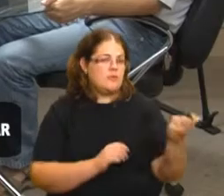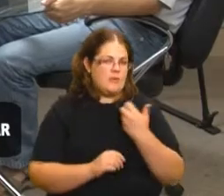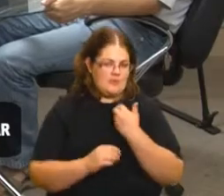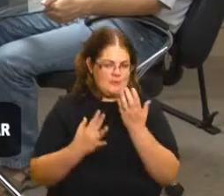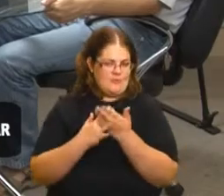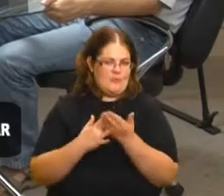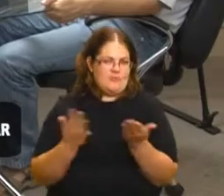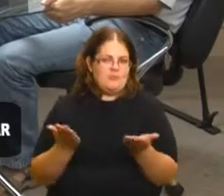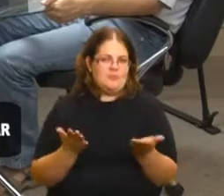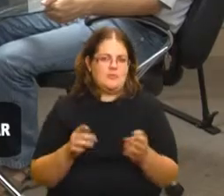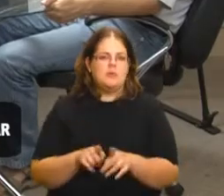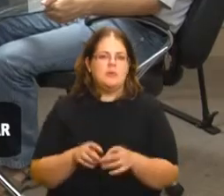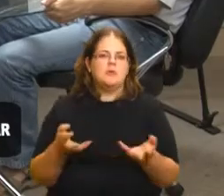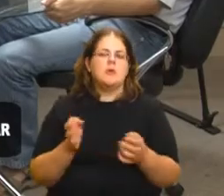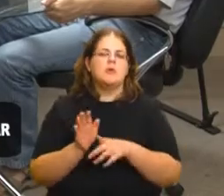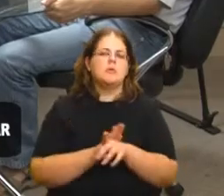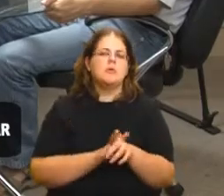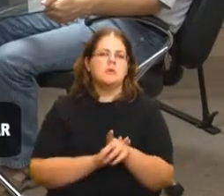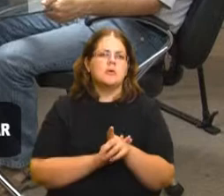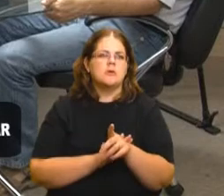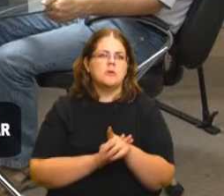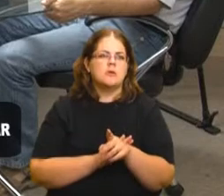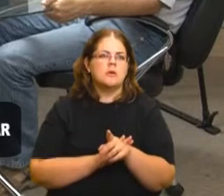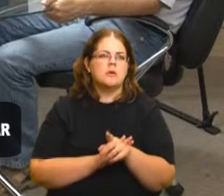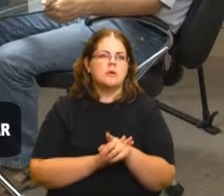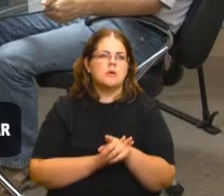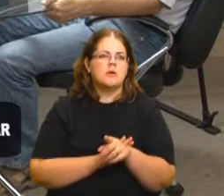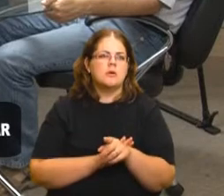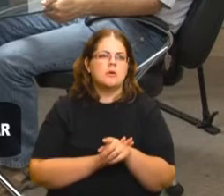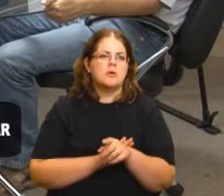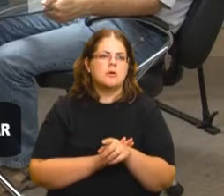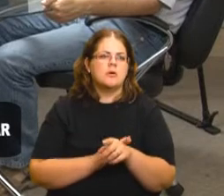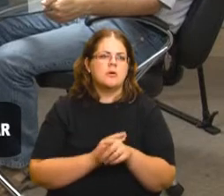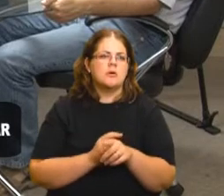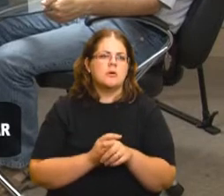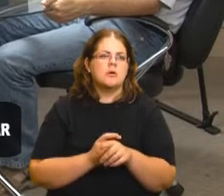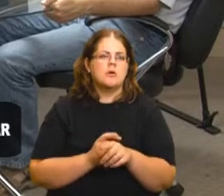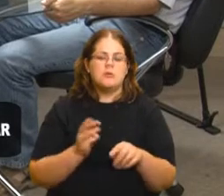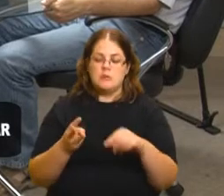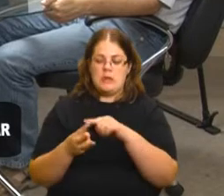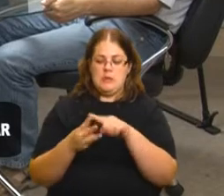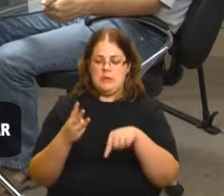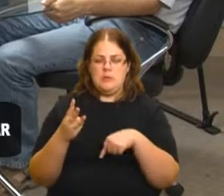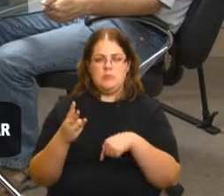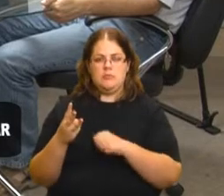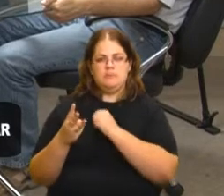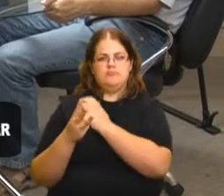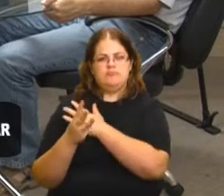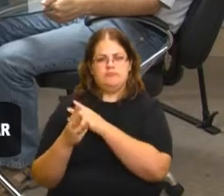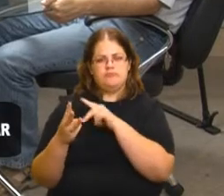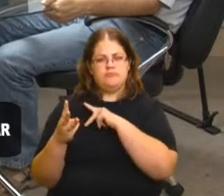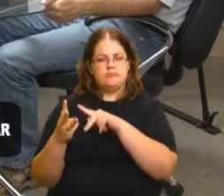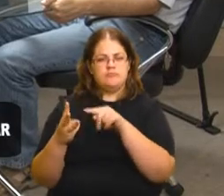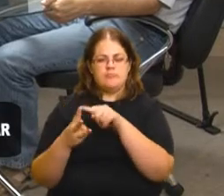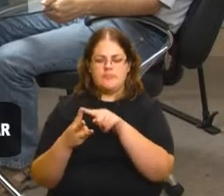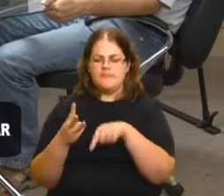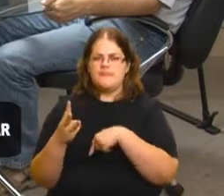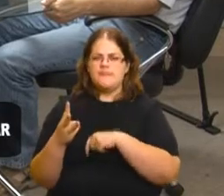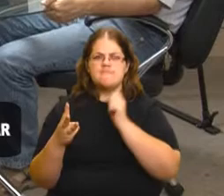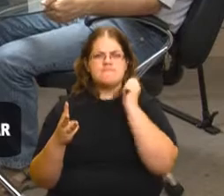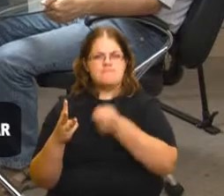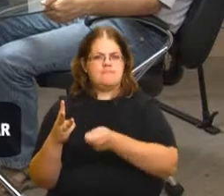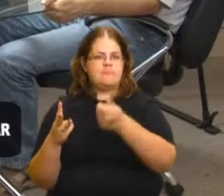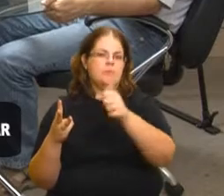nos diz depois do intervalo. E eu quero saber também quem foi, de todos os presidentes militares, o